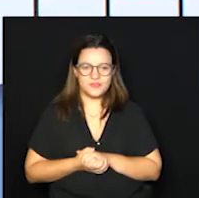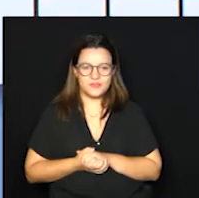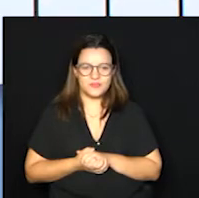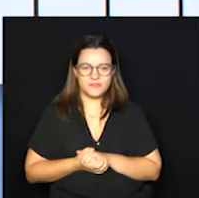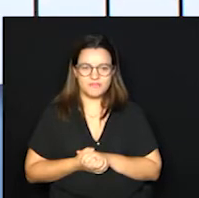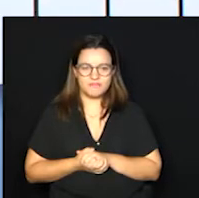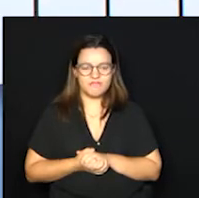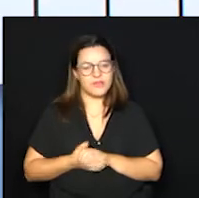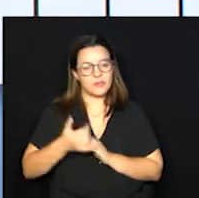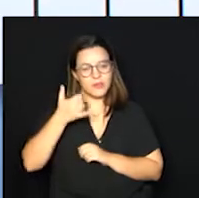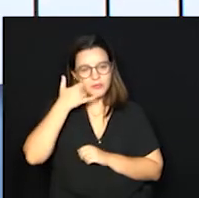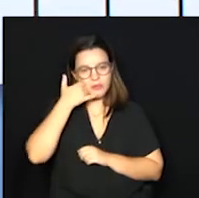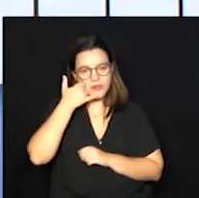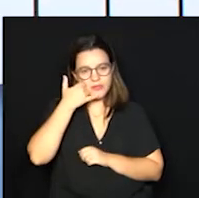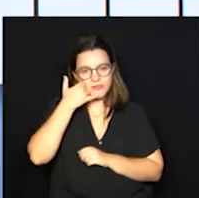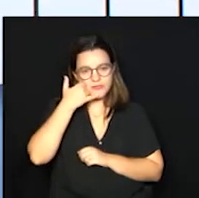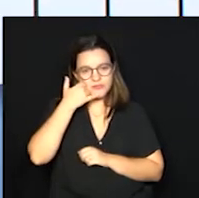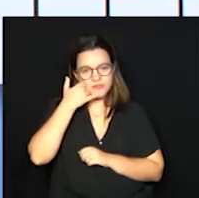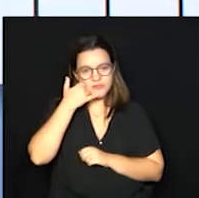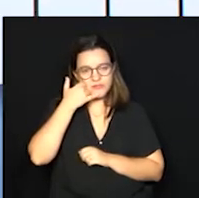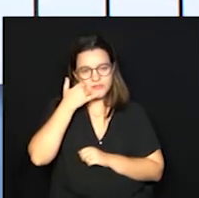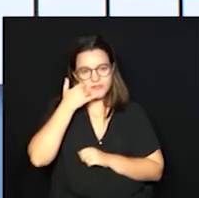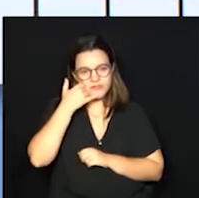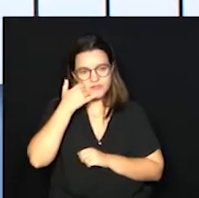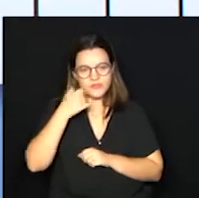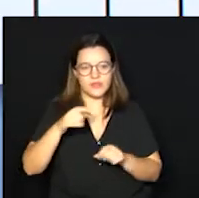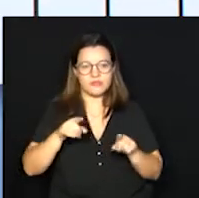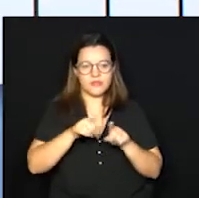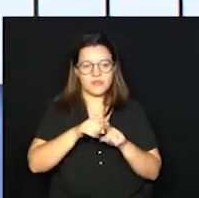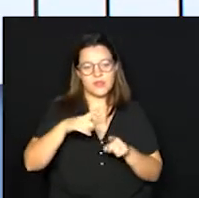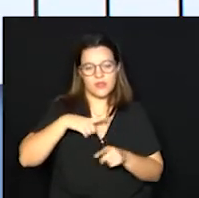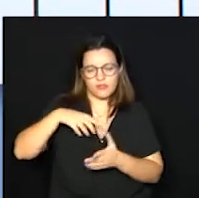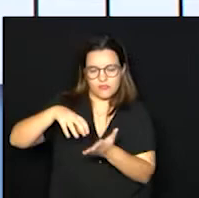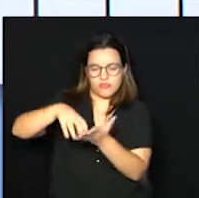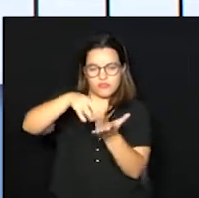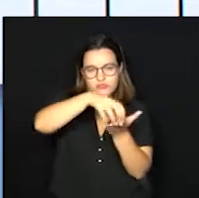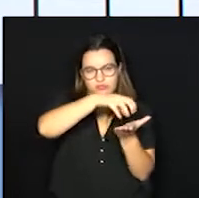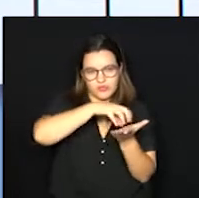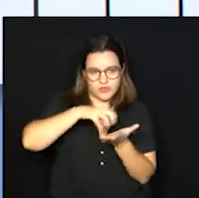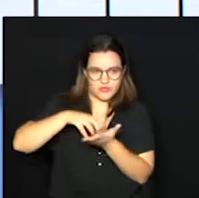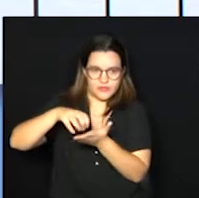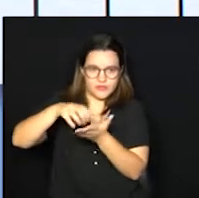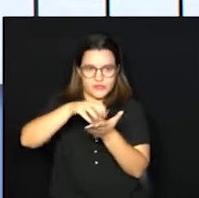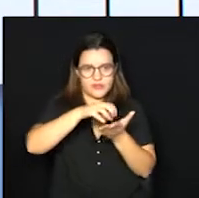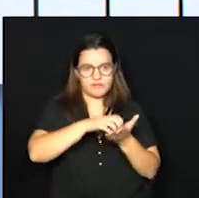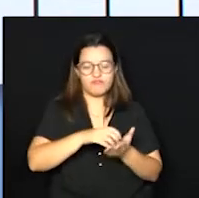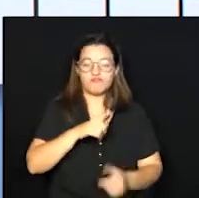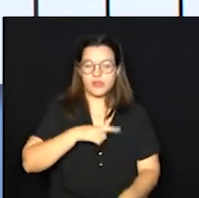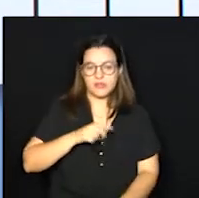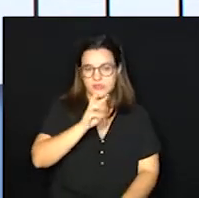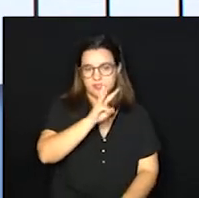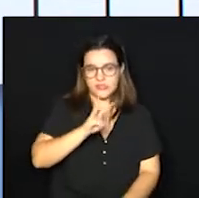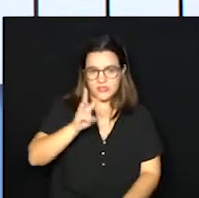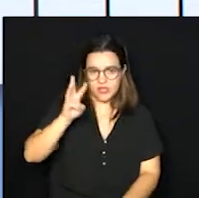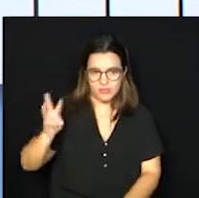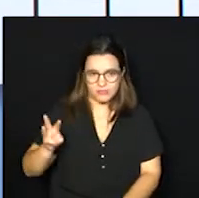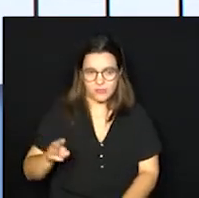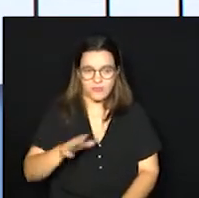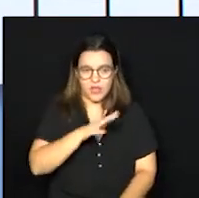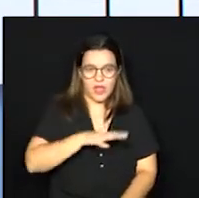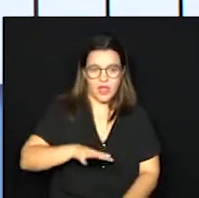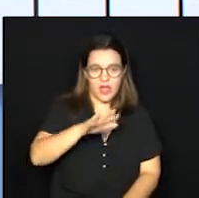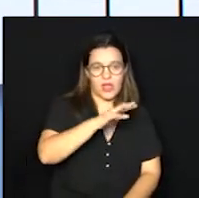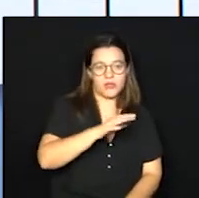19-2116-0500. Esse é o telefone das bibliotecas, mas os telecentros, que alguns funcionam inclusive no Agiliza Campinas, do Campo Grande, do Ouro